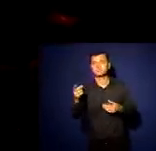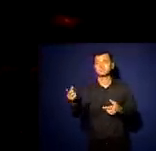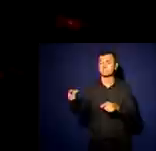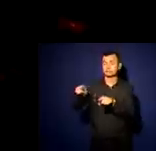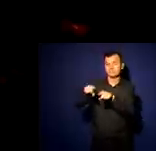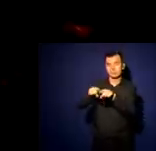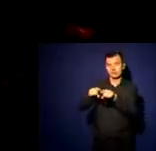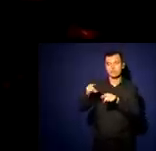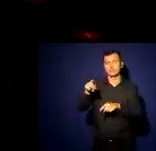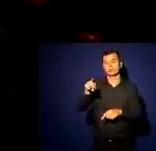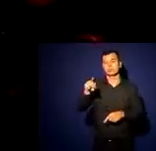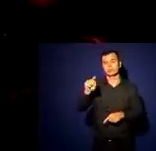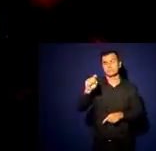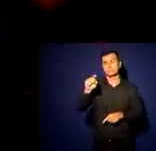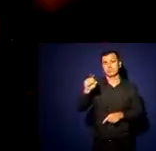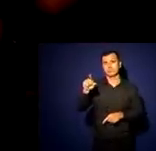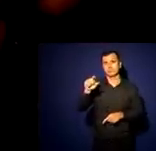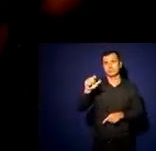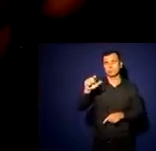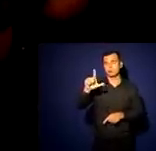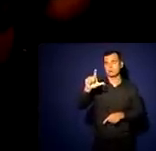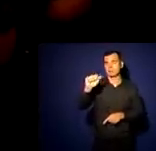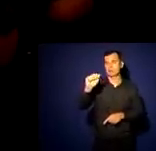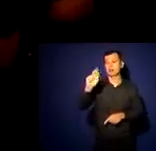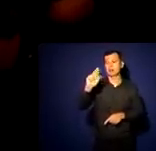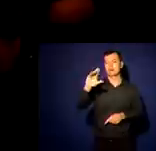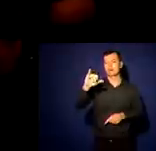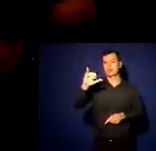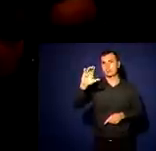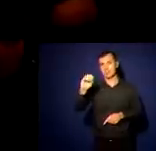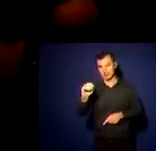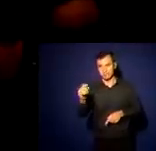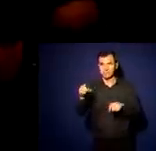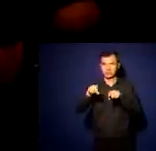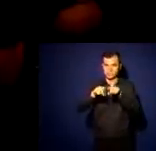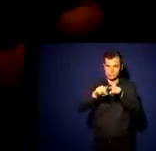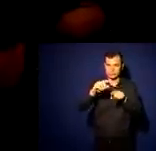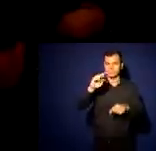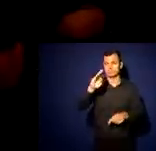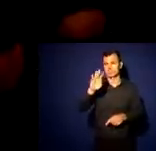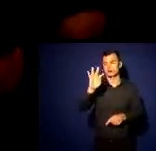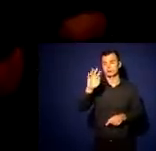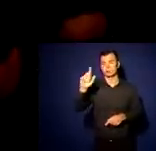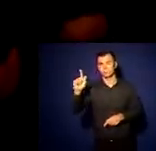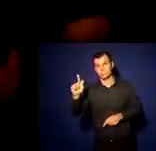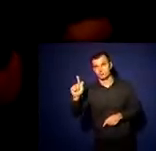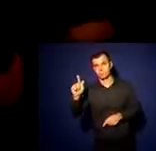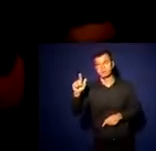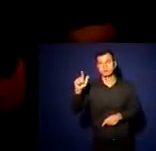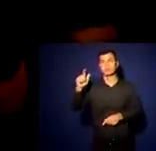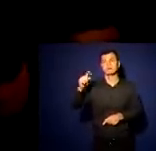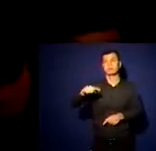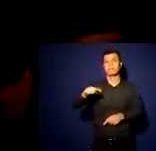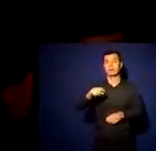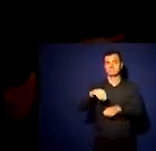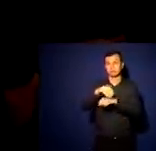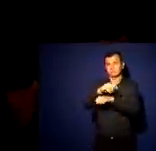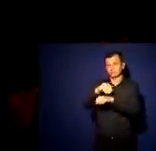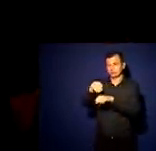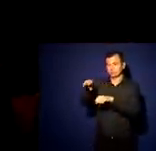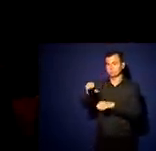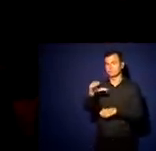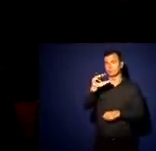absoluto investimentos Laércio Henrique sócio da BTG pactual ashemas e para moderar Carlos